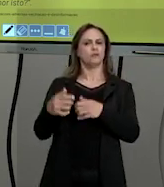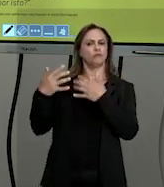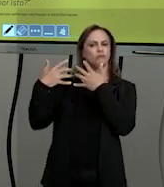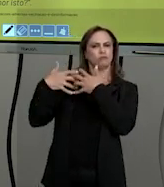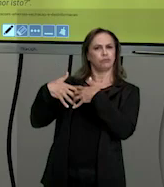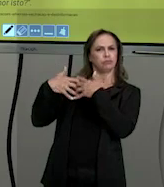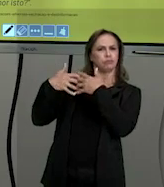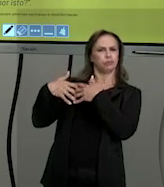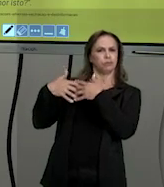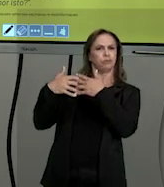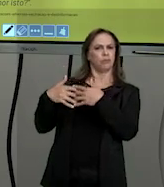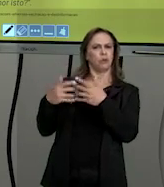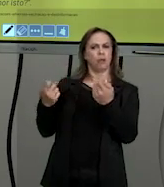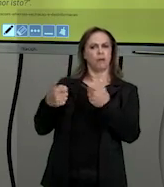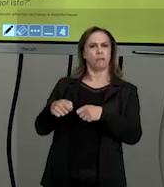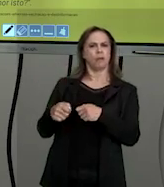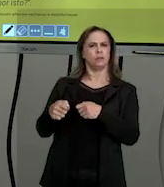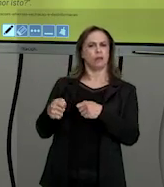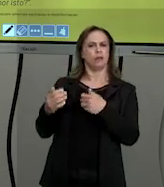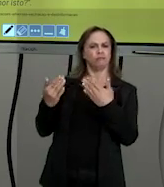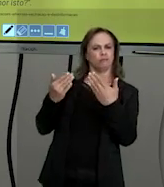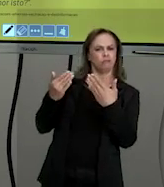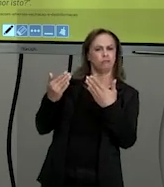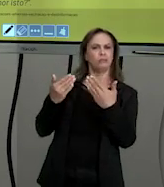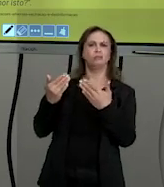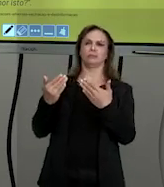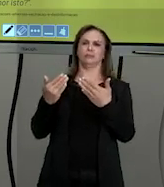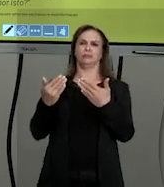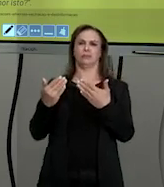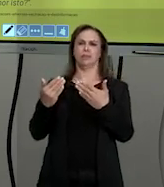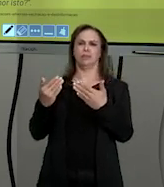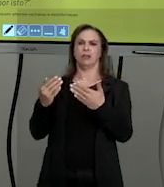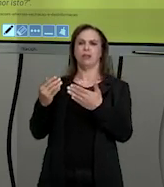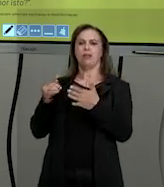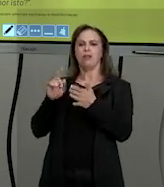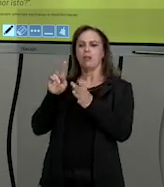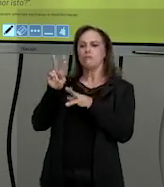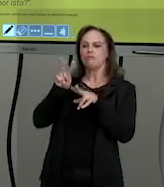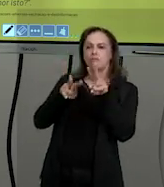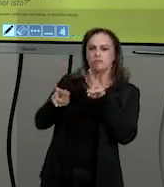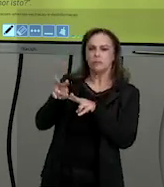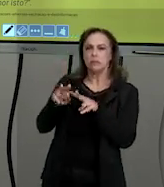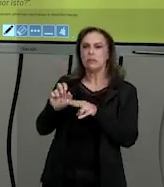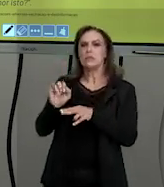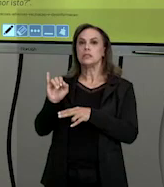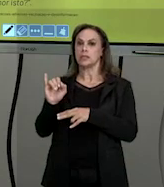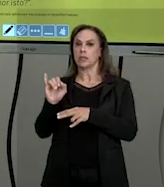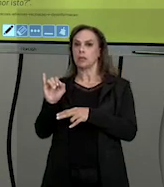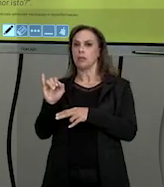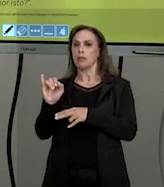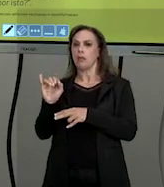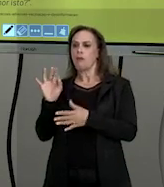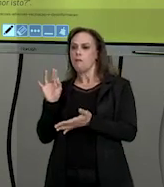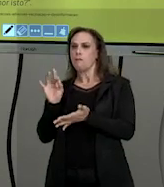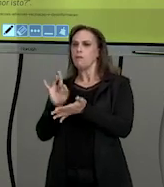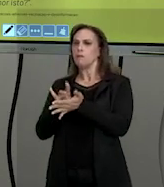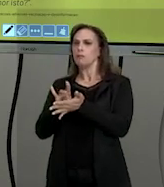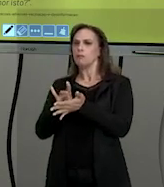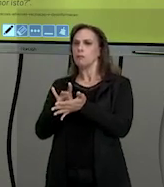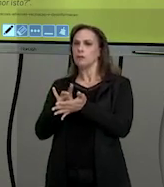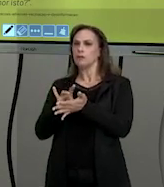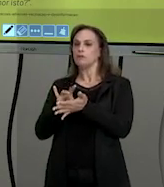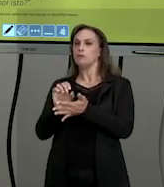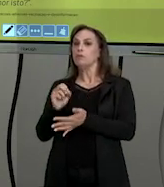analisar as informações e verificar se elas de fato são sensacionalistas ou se elas